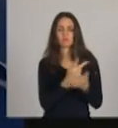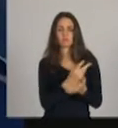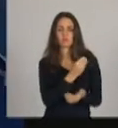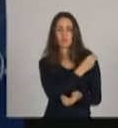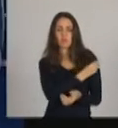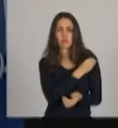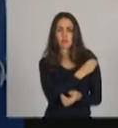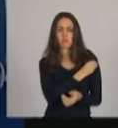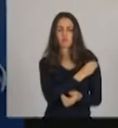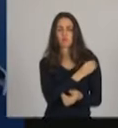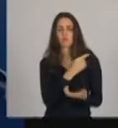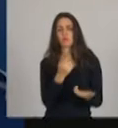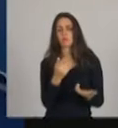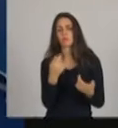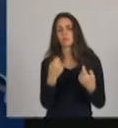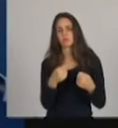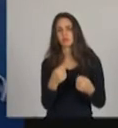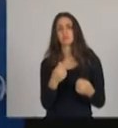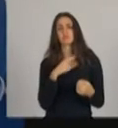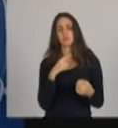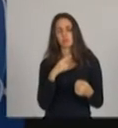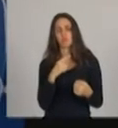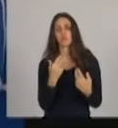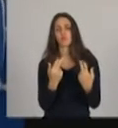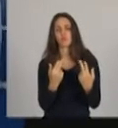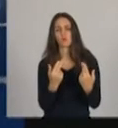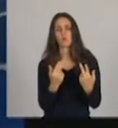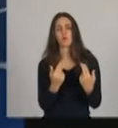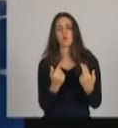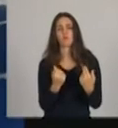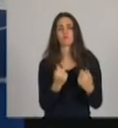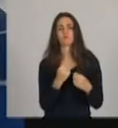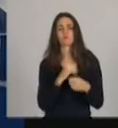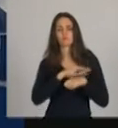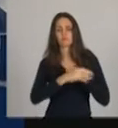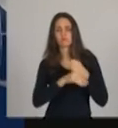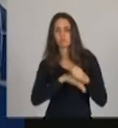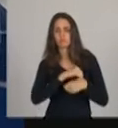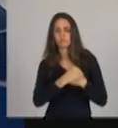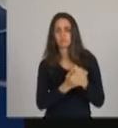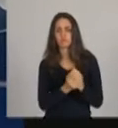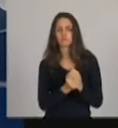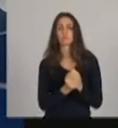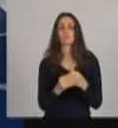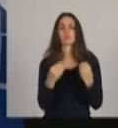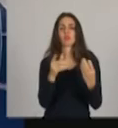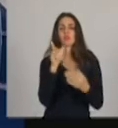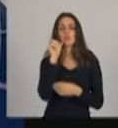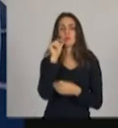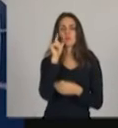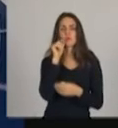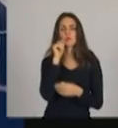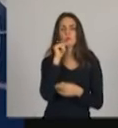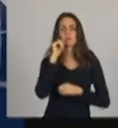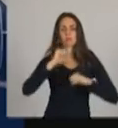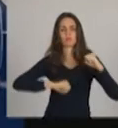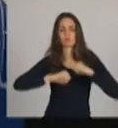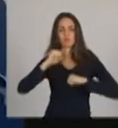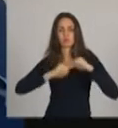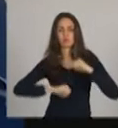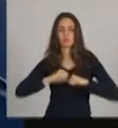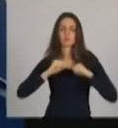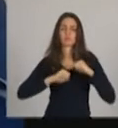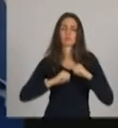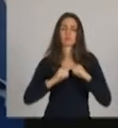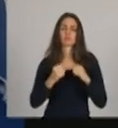utilizam ônibus e tenha o mesmo tratamento que estão dando ao comércio, à indústria, que